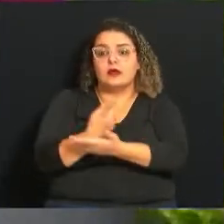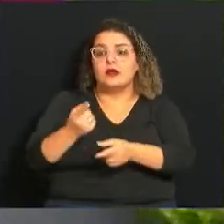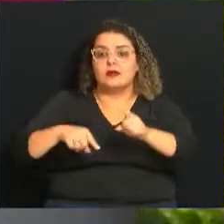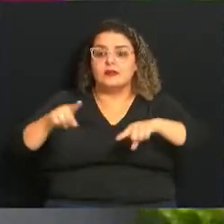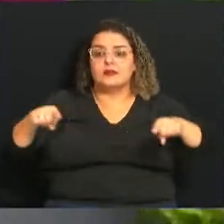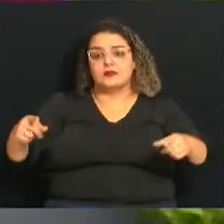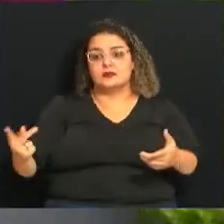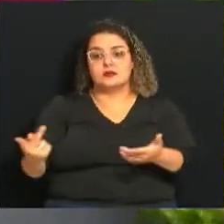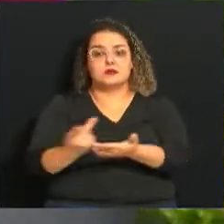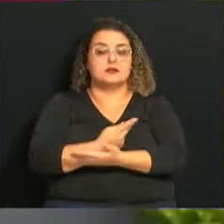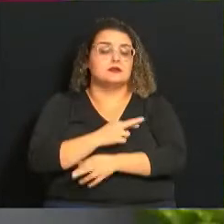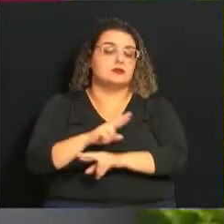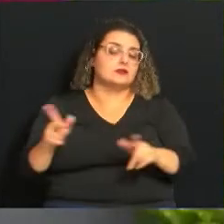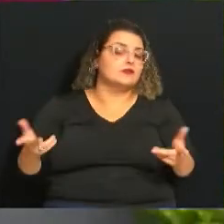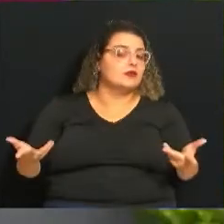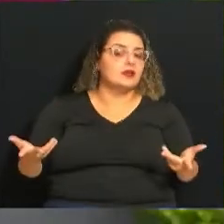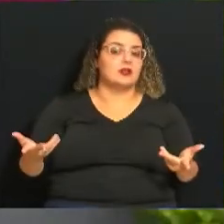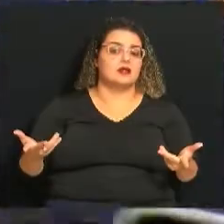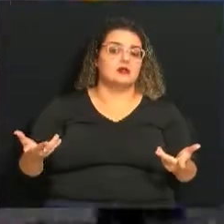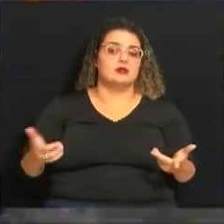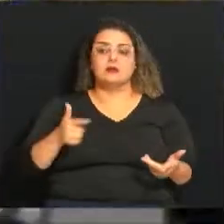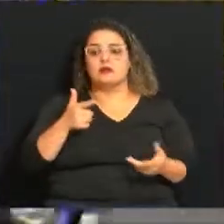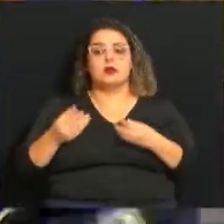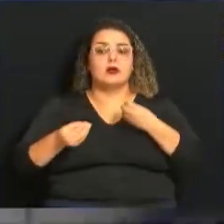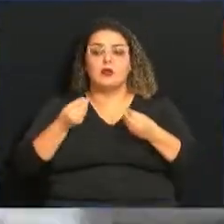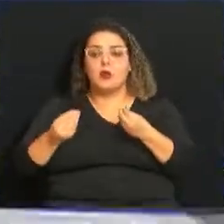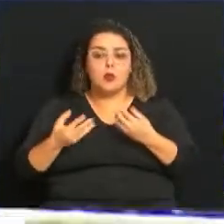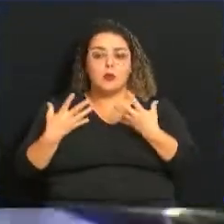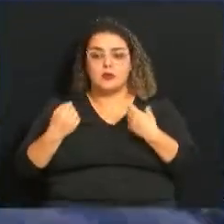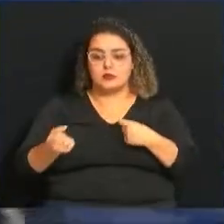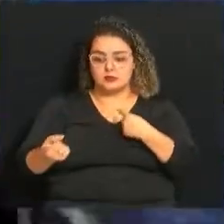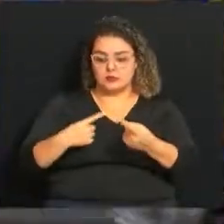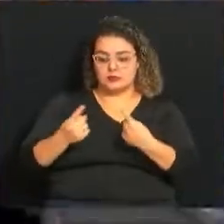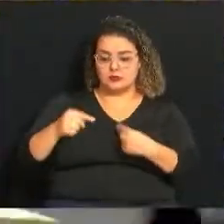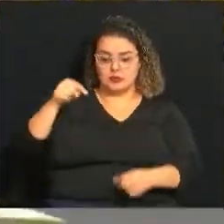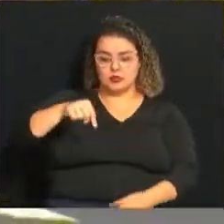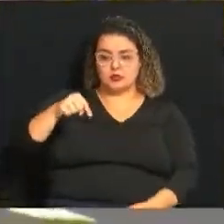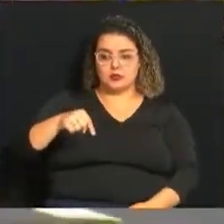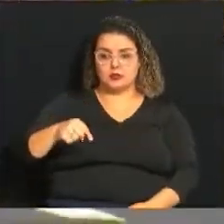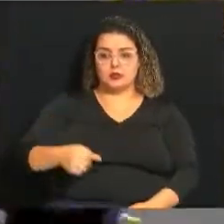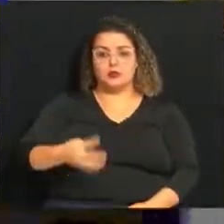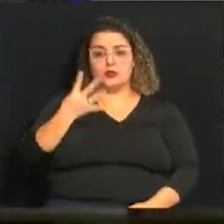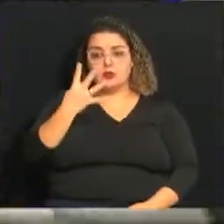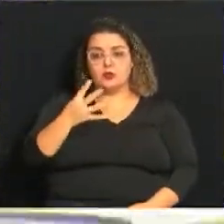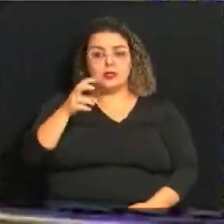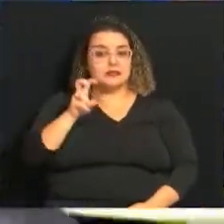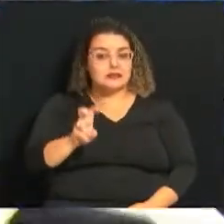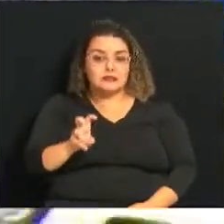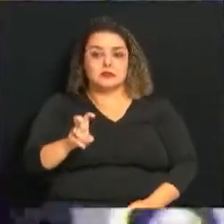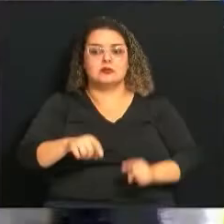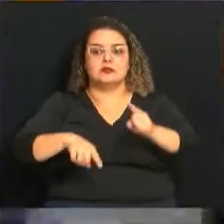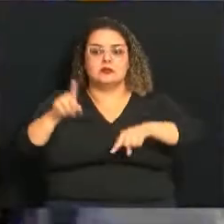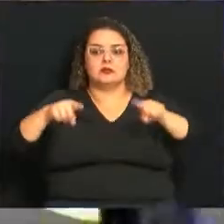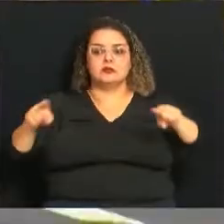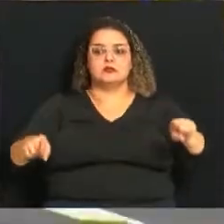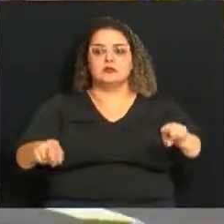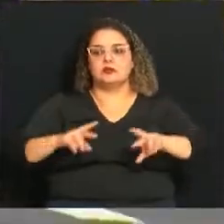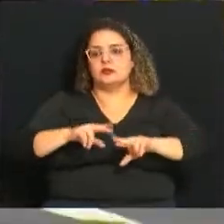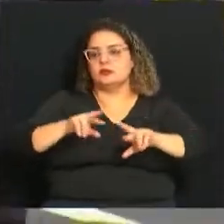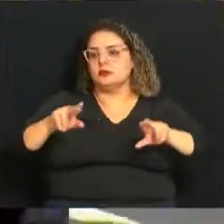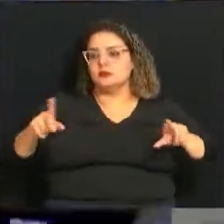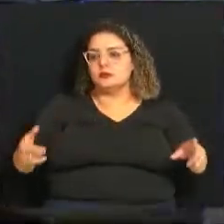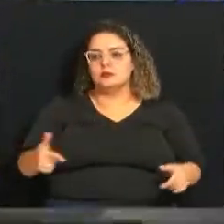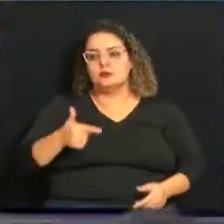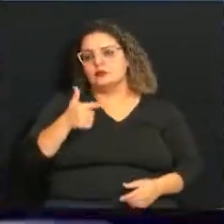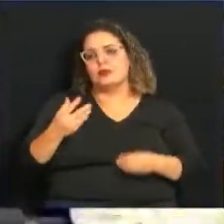Então não dá para aceitar, por exemplo, essa avenida onde nós estamos, com 4, 5 velocidades diferentes. Isso é